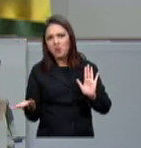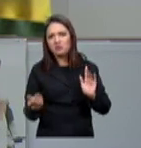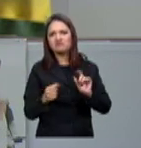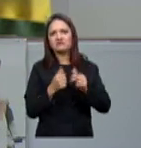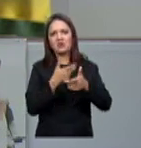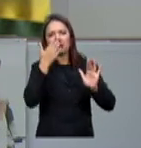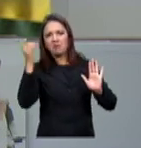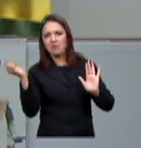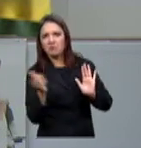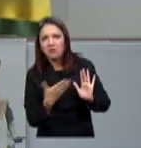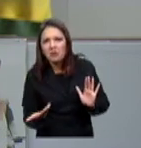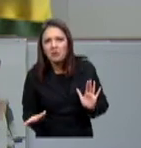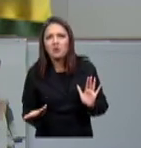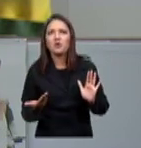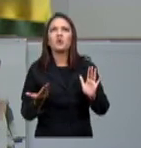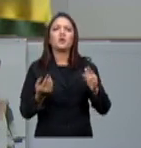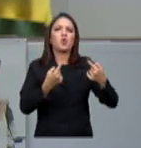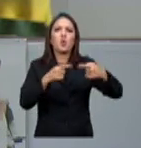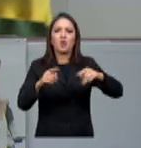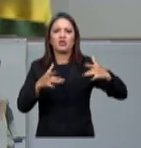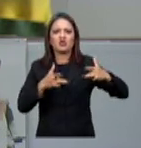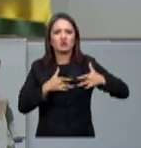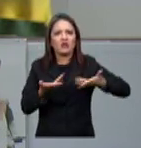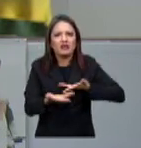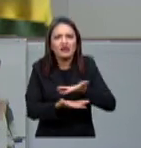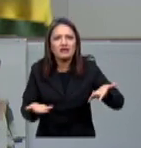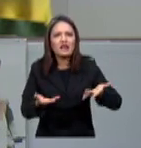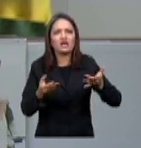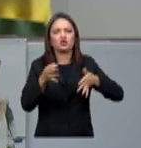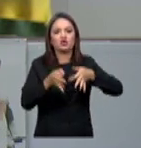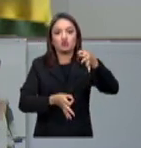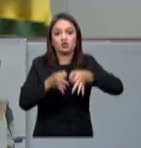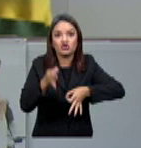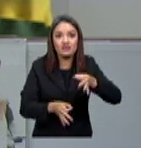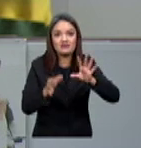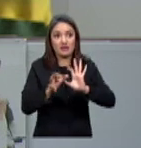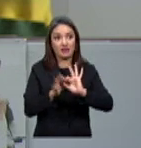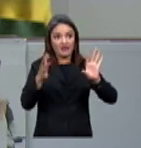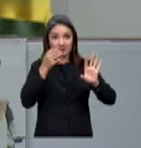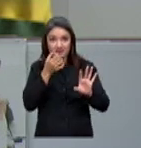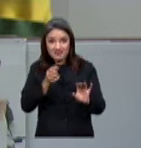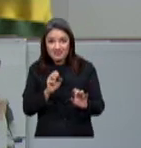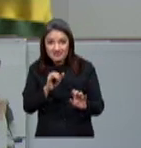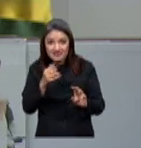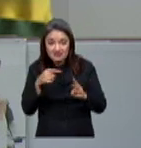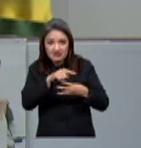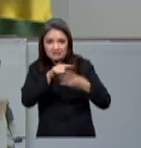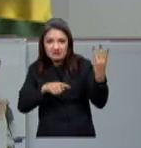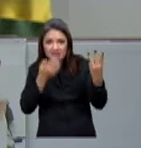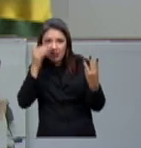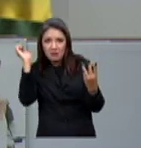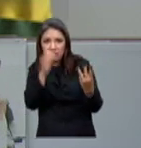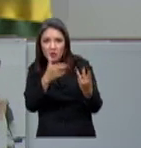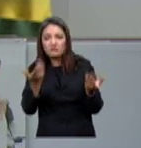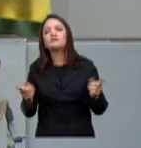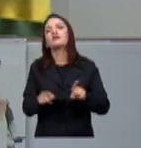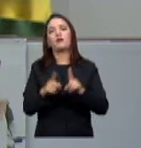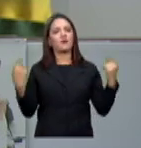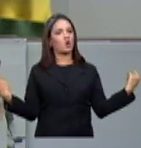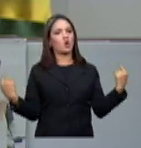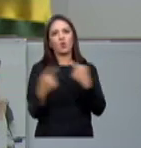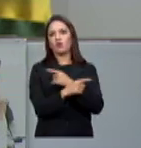gestos contrários a solidariedade à justiça as liberdades agem contrariamente à